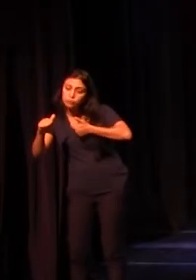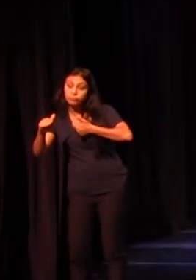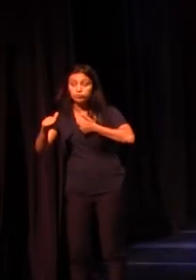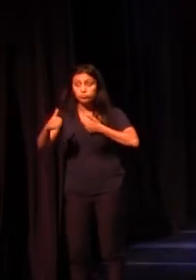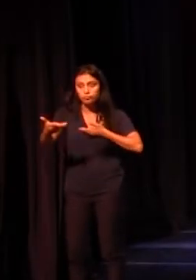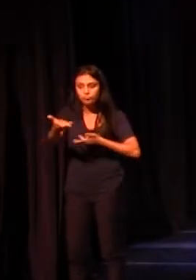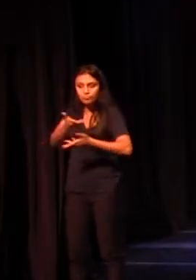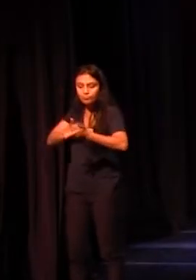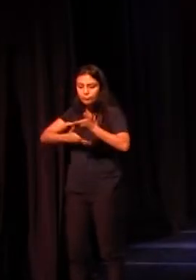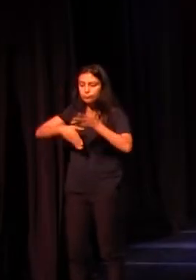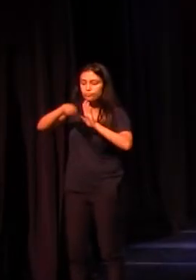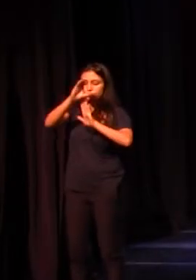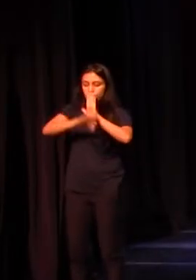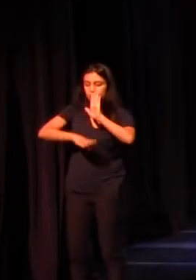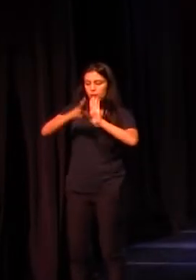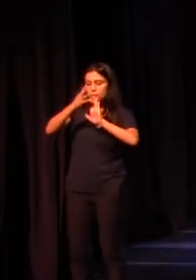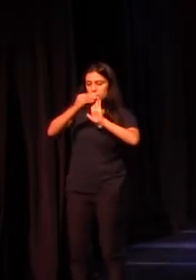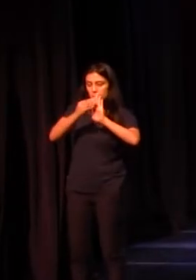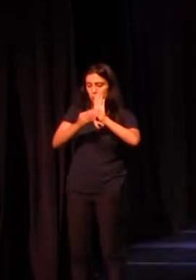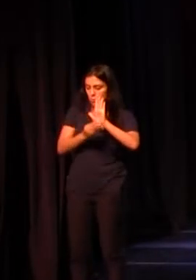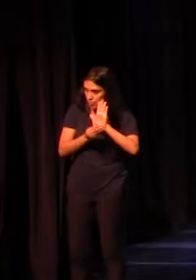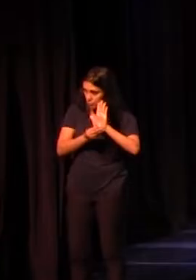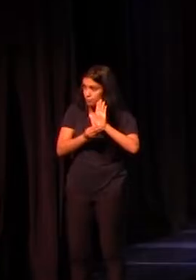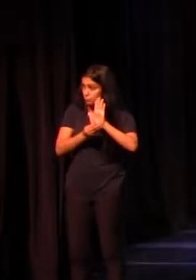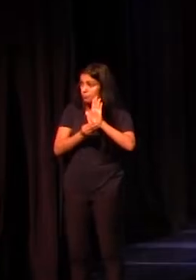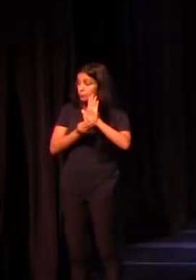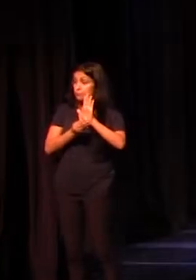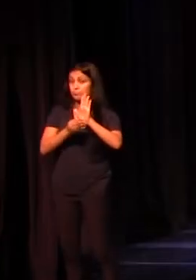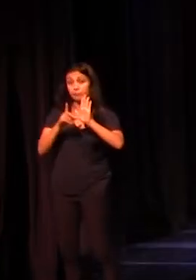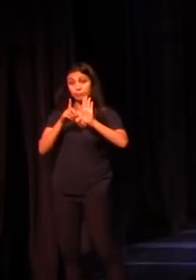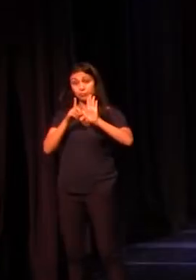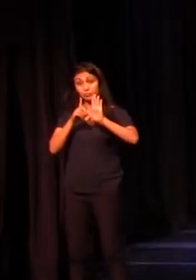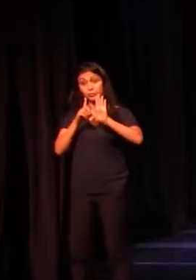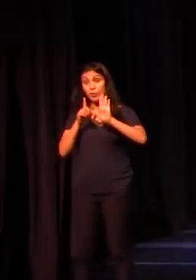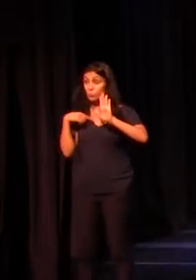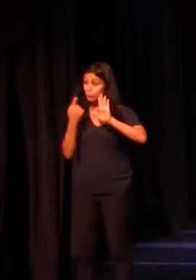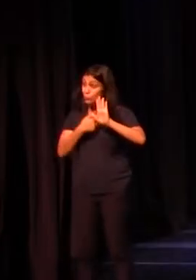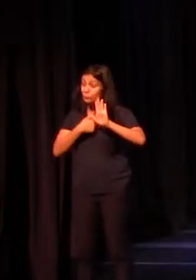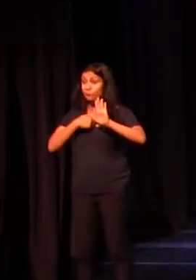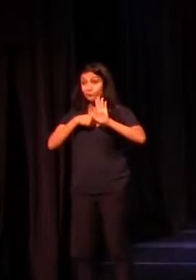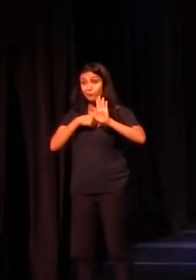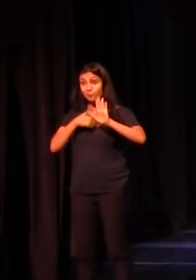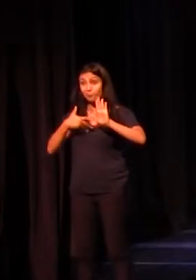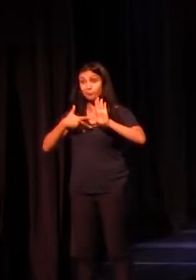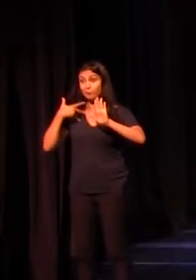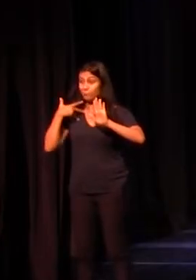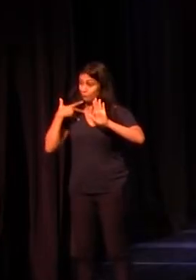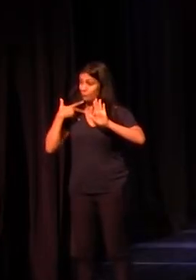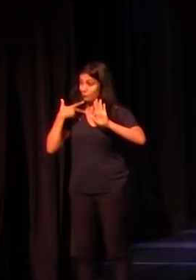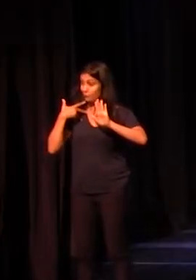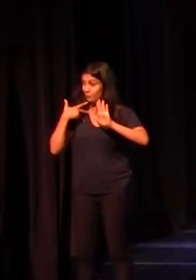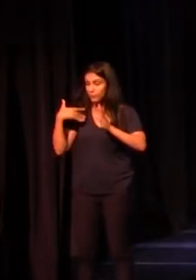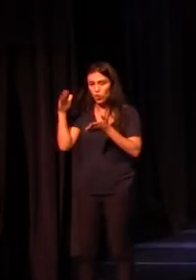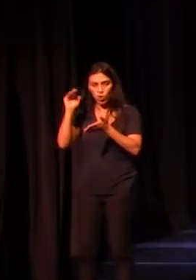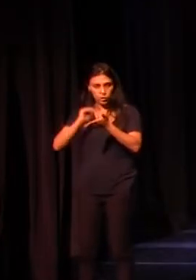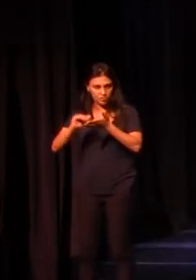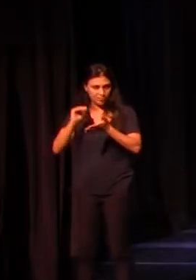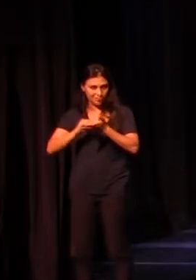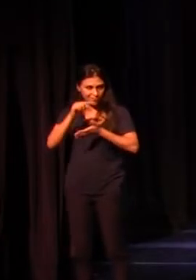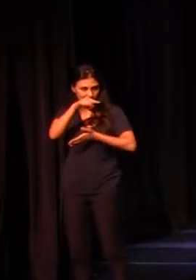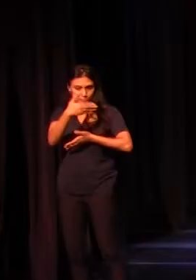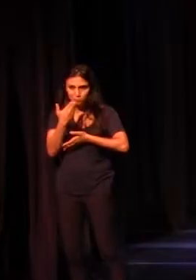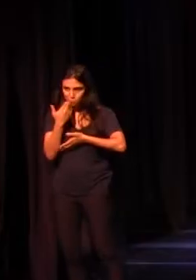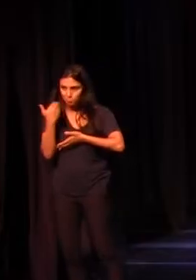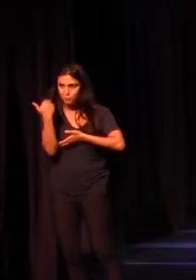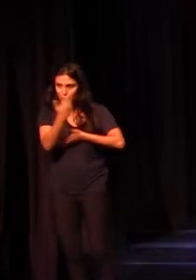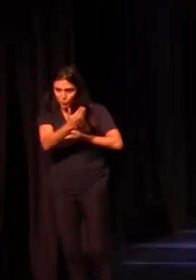nisso, né? Então, eu acho que a gente dá um passo muito grande em relação a isso aqui também. O secretário também pediu isso para nós. E